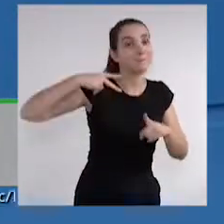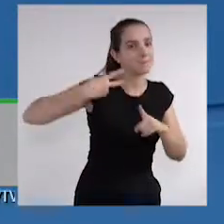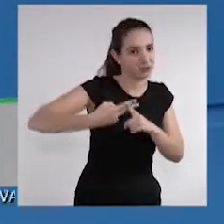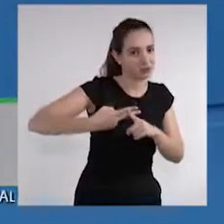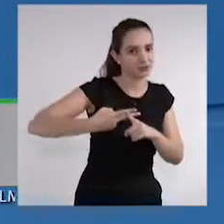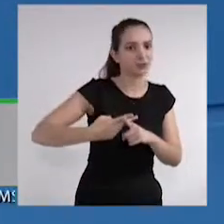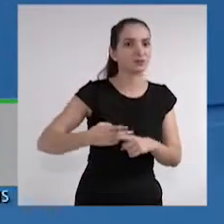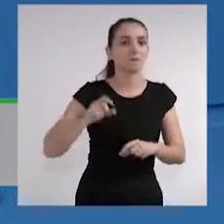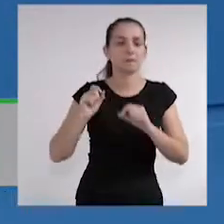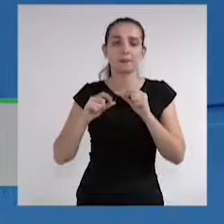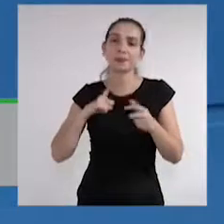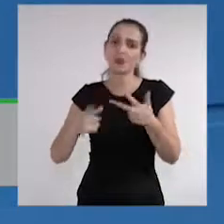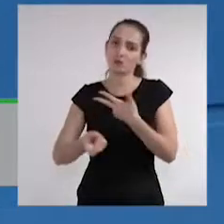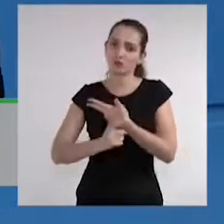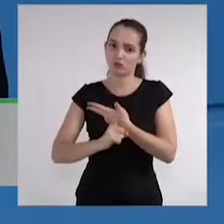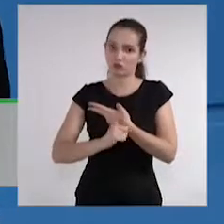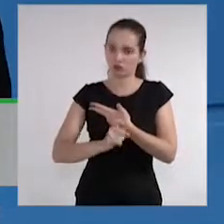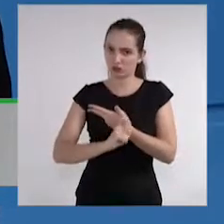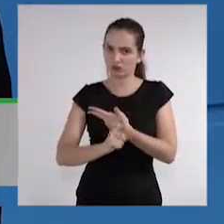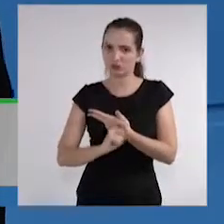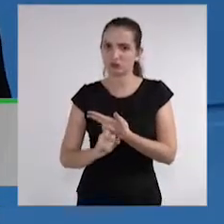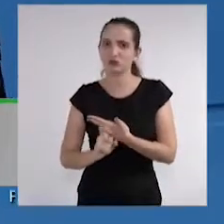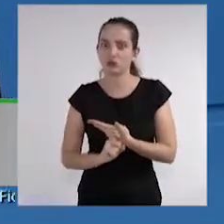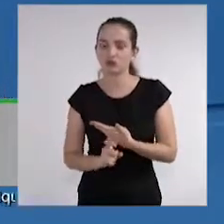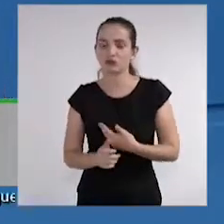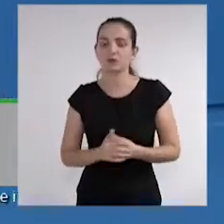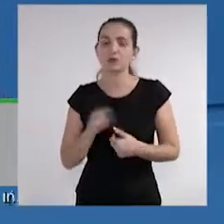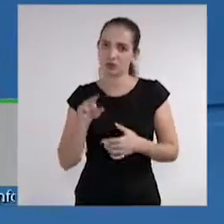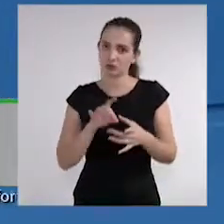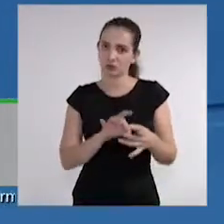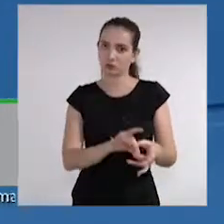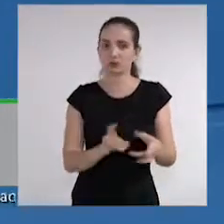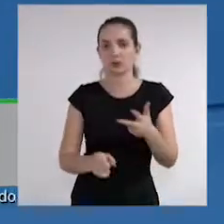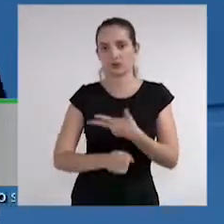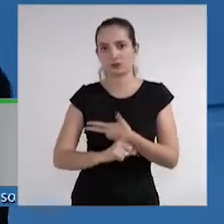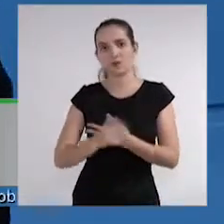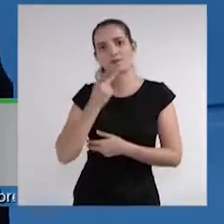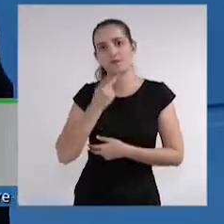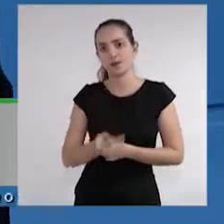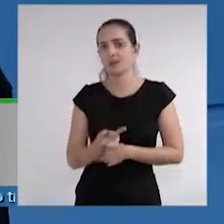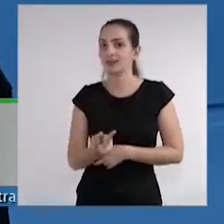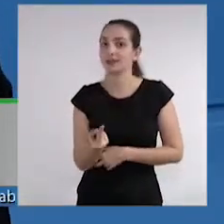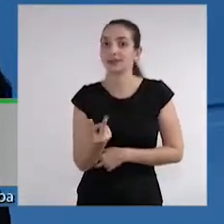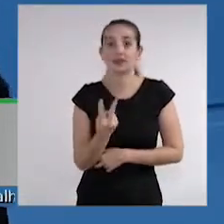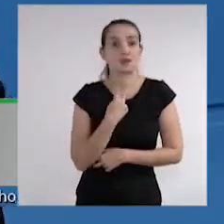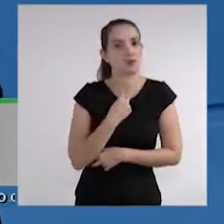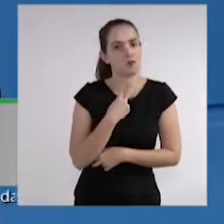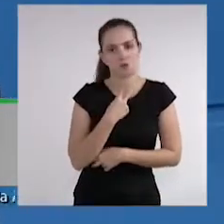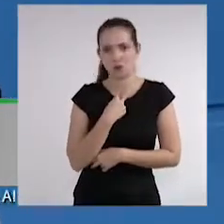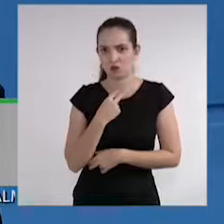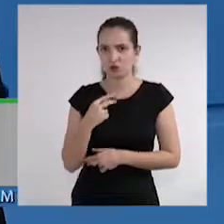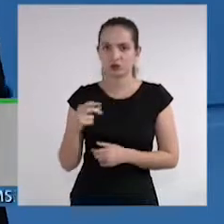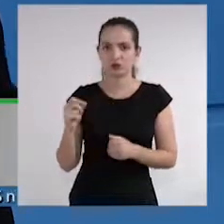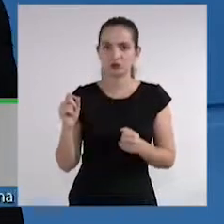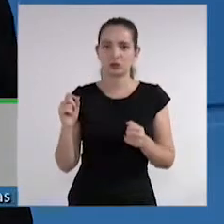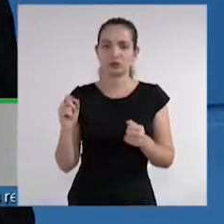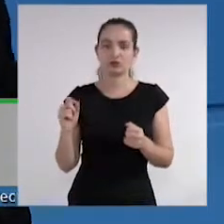o próprio Poder Executivo, nesse caso, diz que não pode fazer